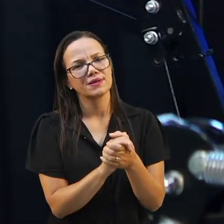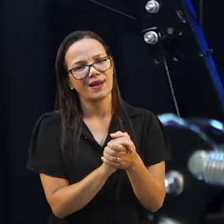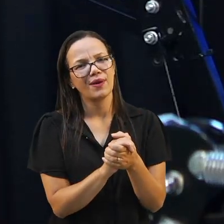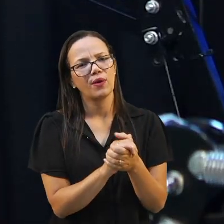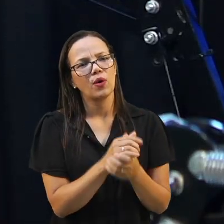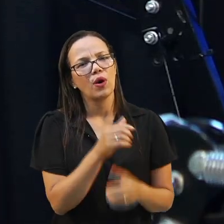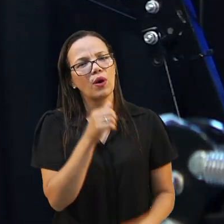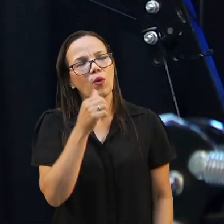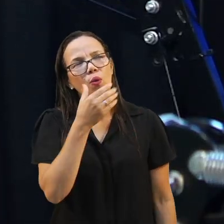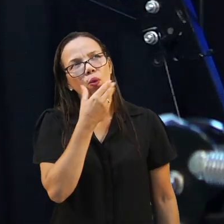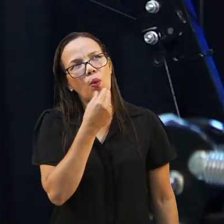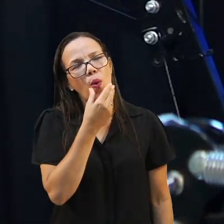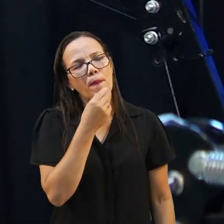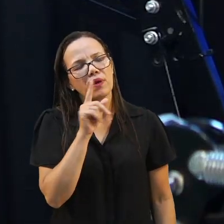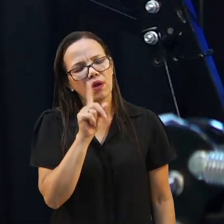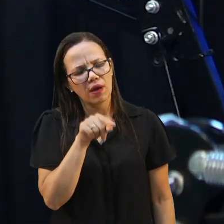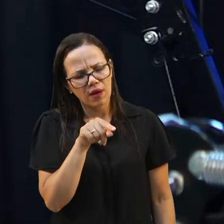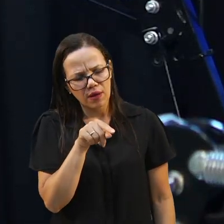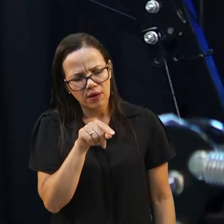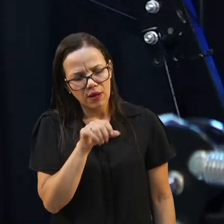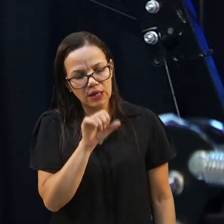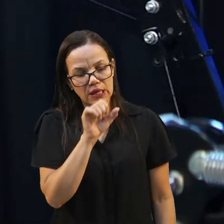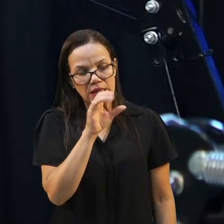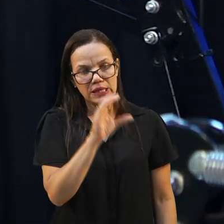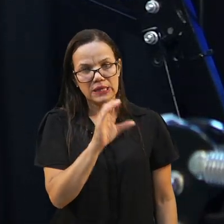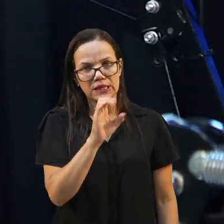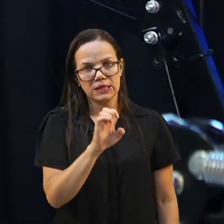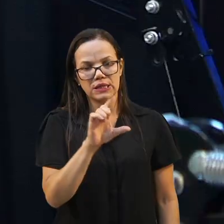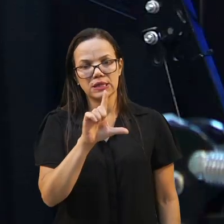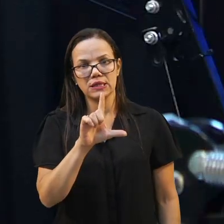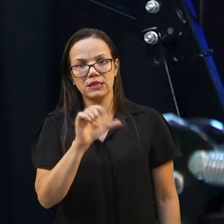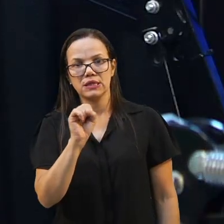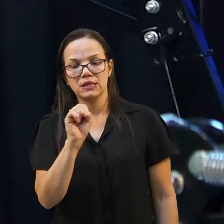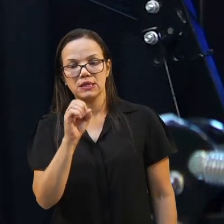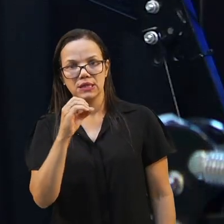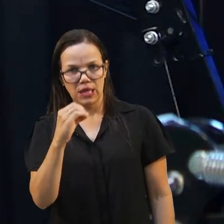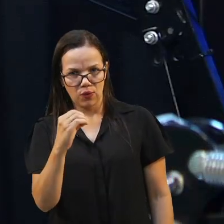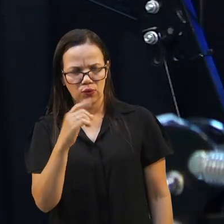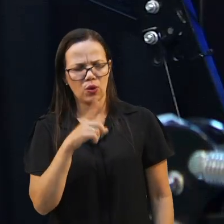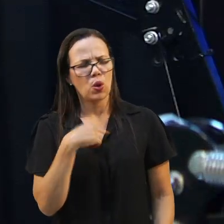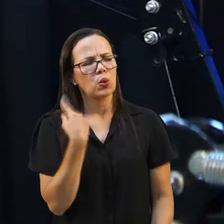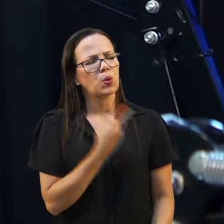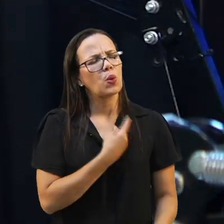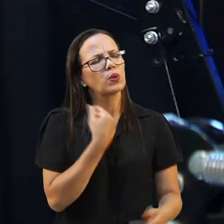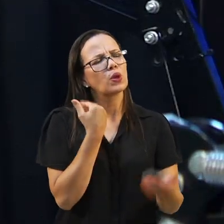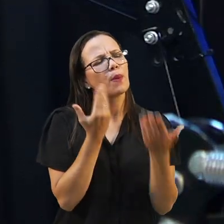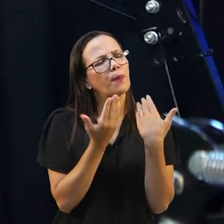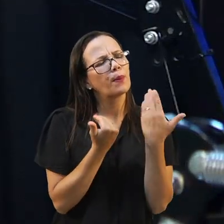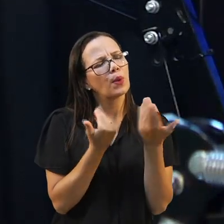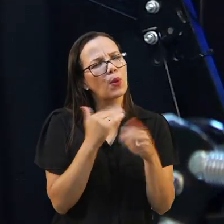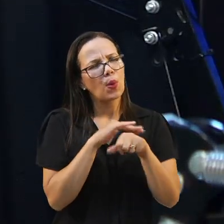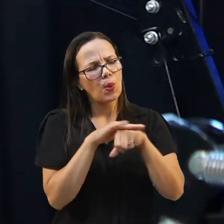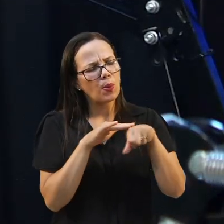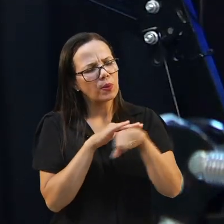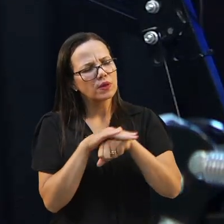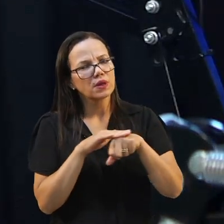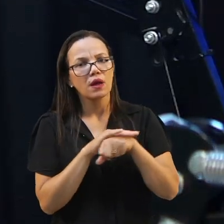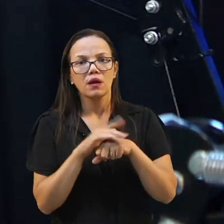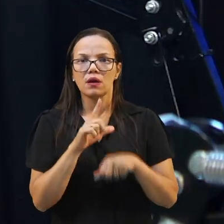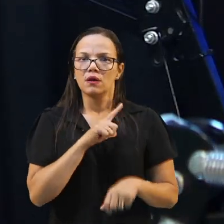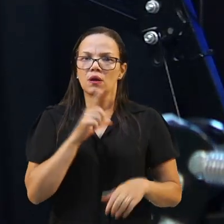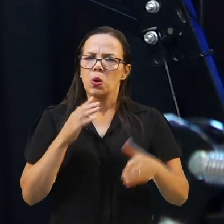o senhor, o nome dele era Celso, a gente conversando, e nós fomos